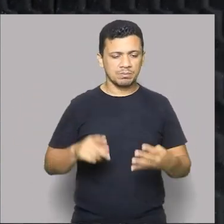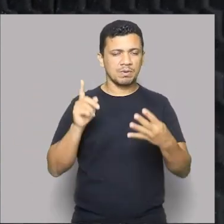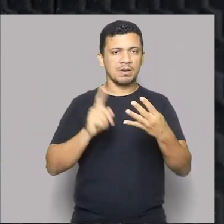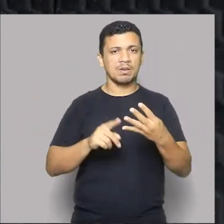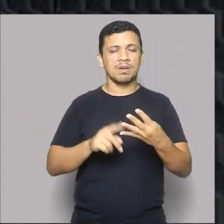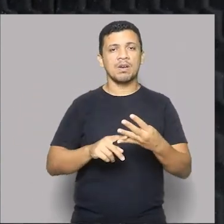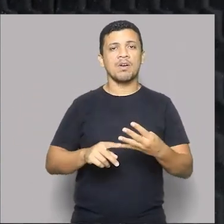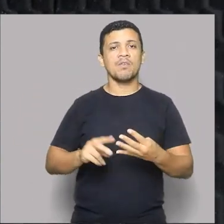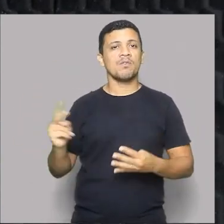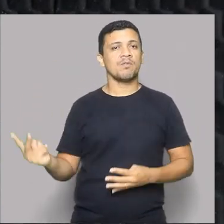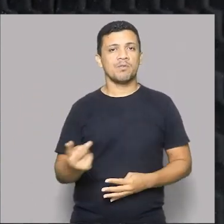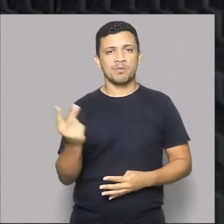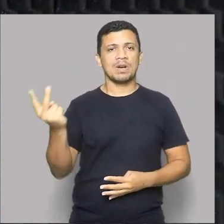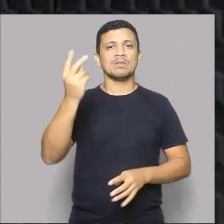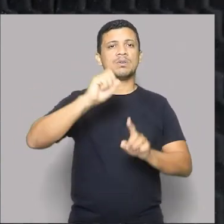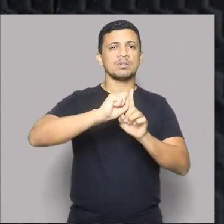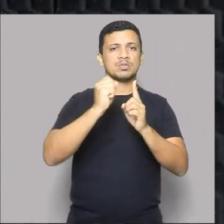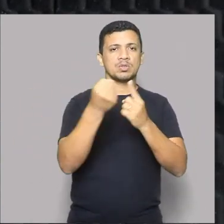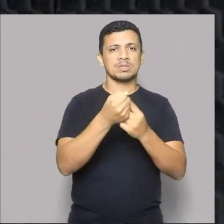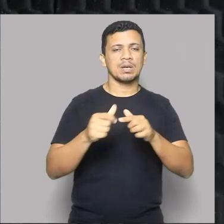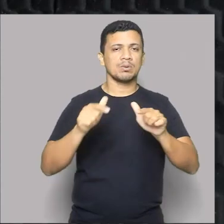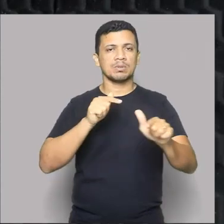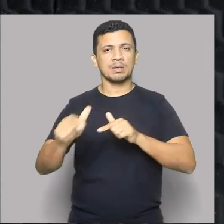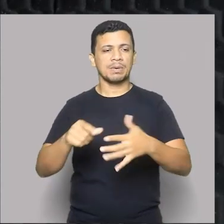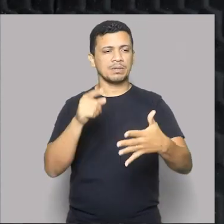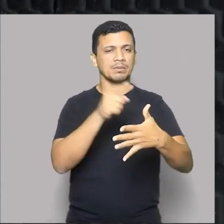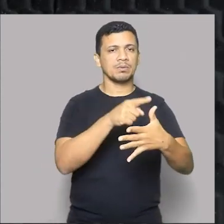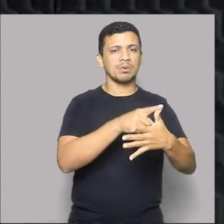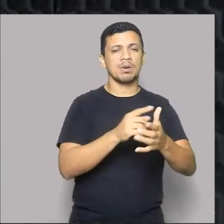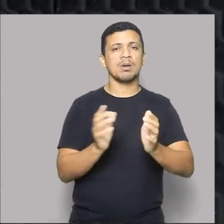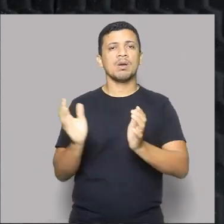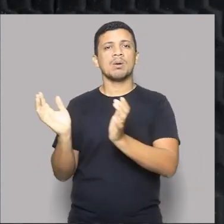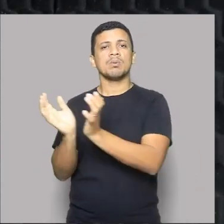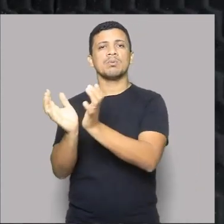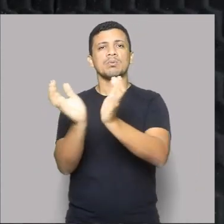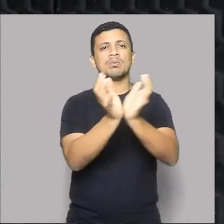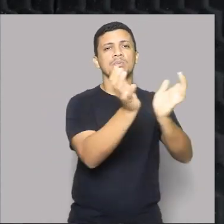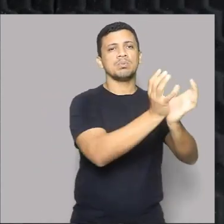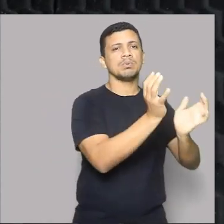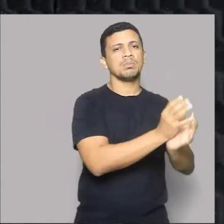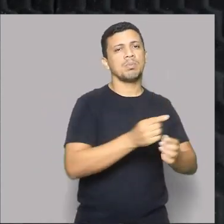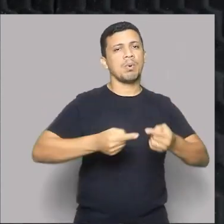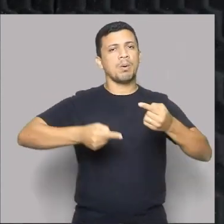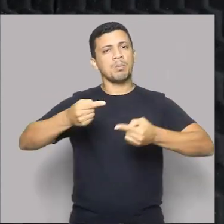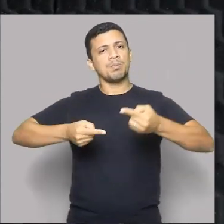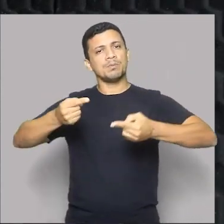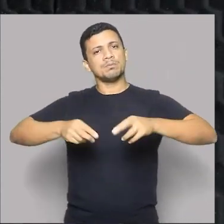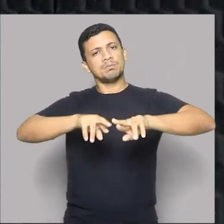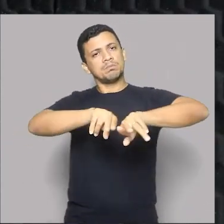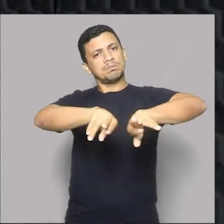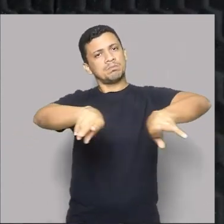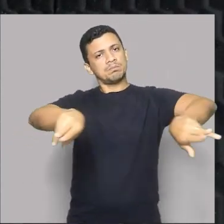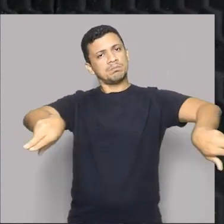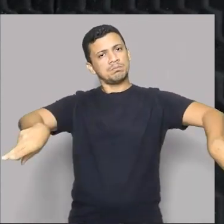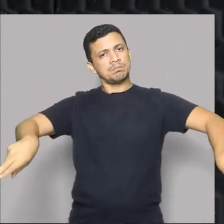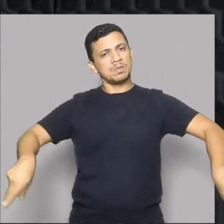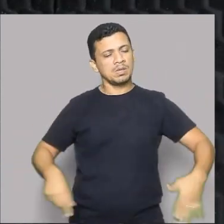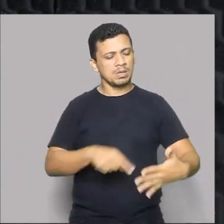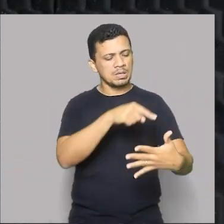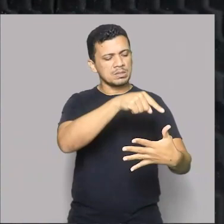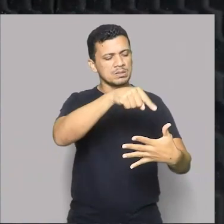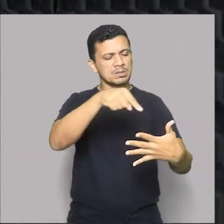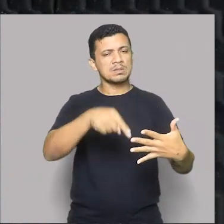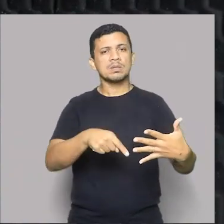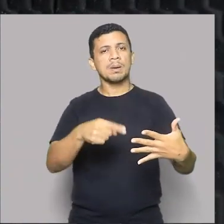do trabalho e pluralismo partidário. Esses 5 fundamentos, eles devem ser pensados quando se pensa